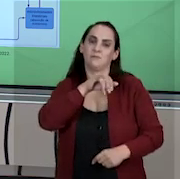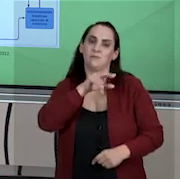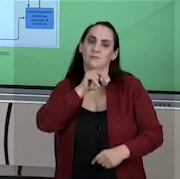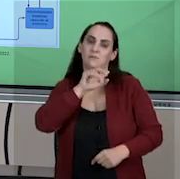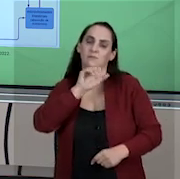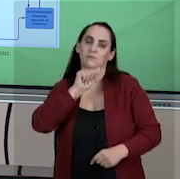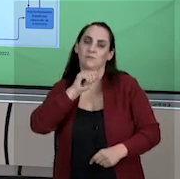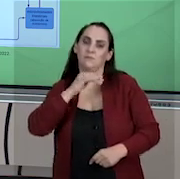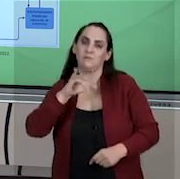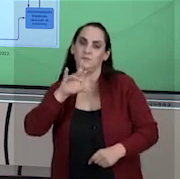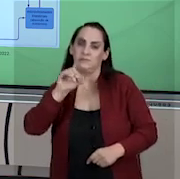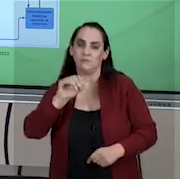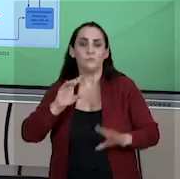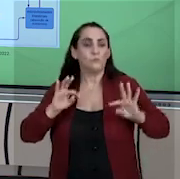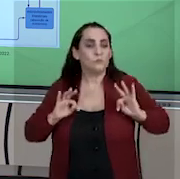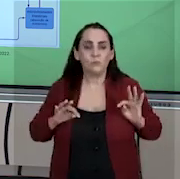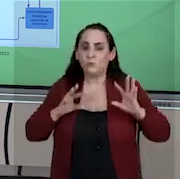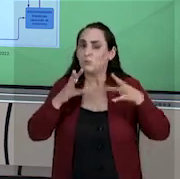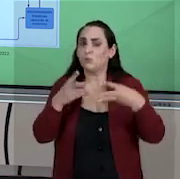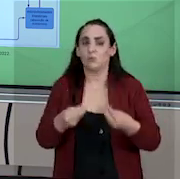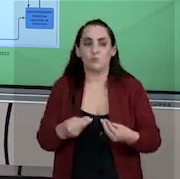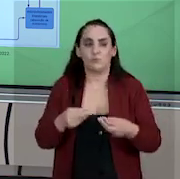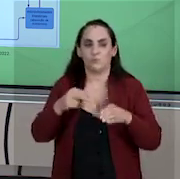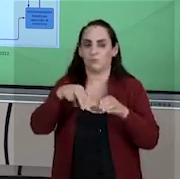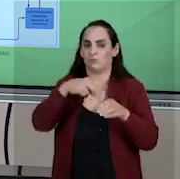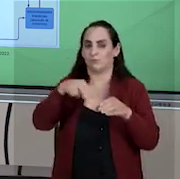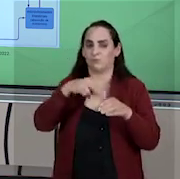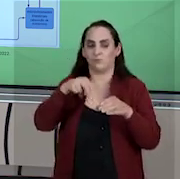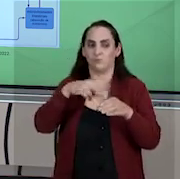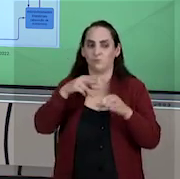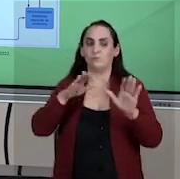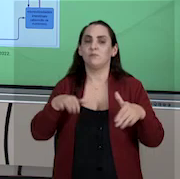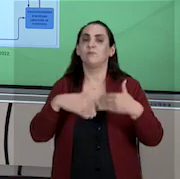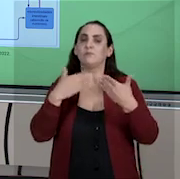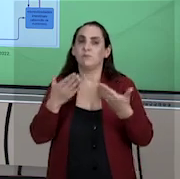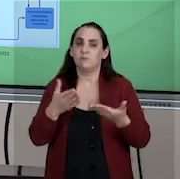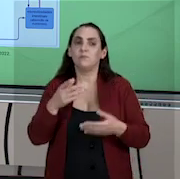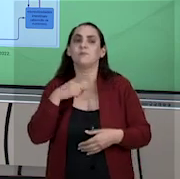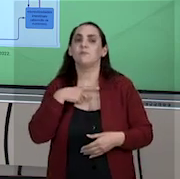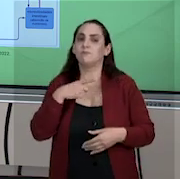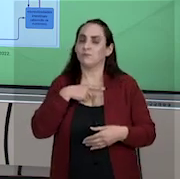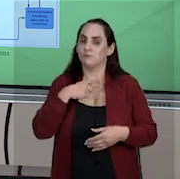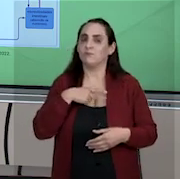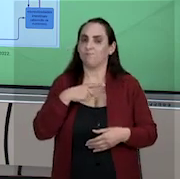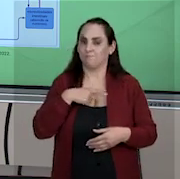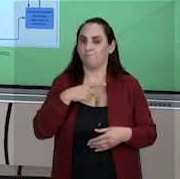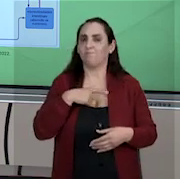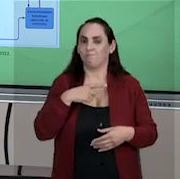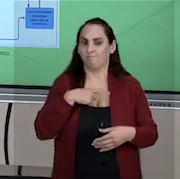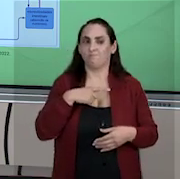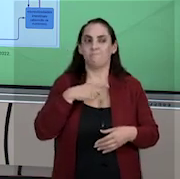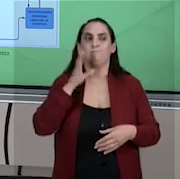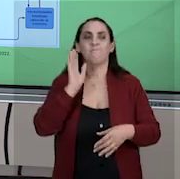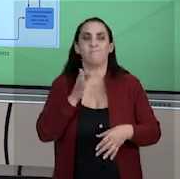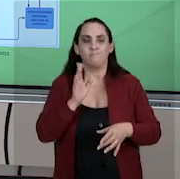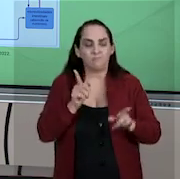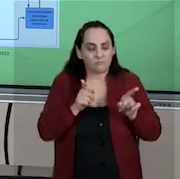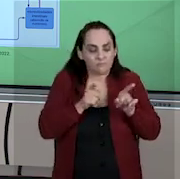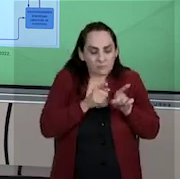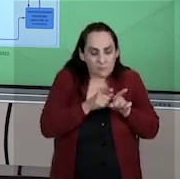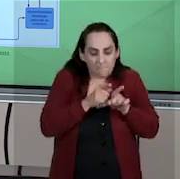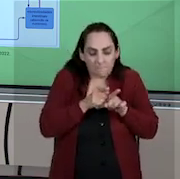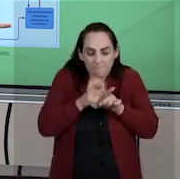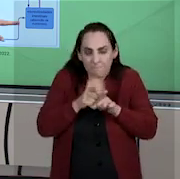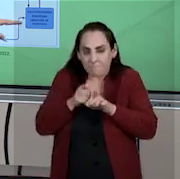Todos esses nutrientes, quando eles chegam, né, nessa porção final, que são porções bem